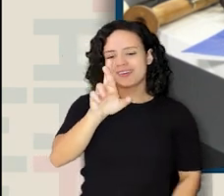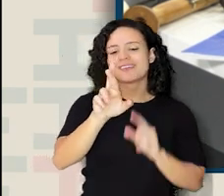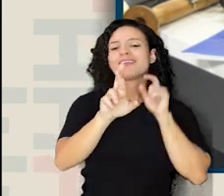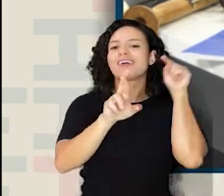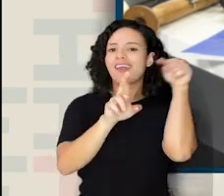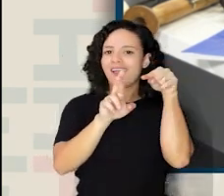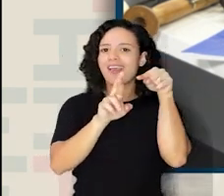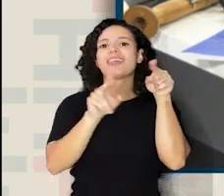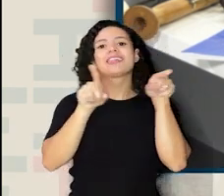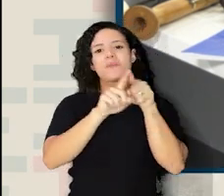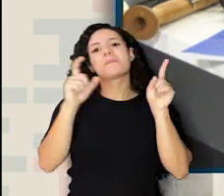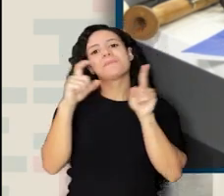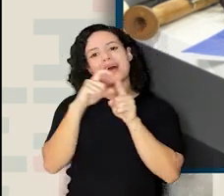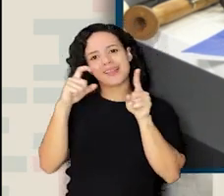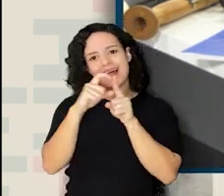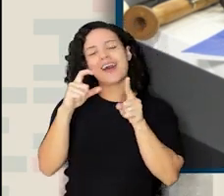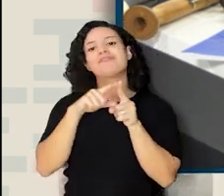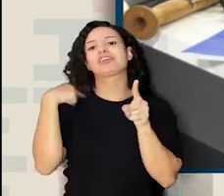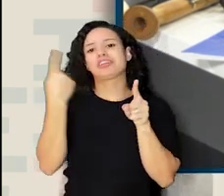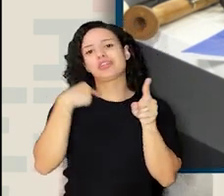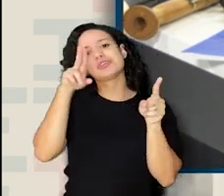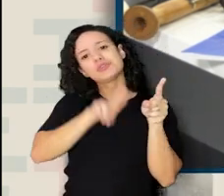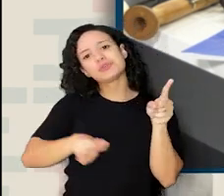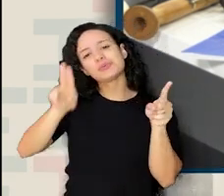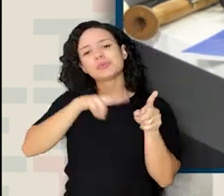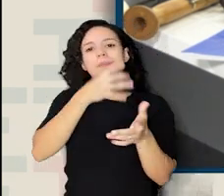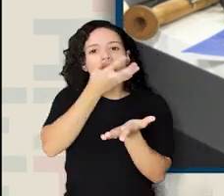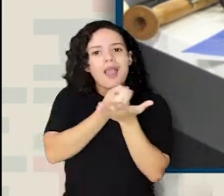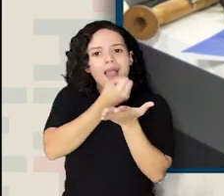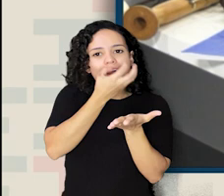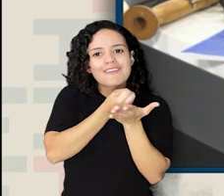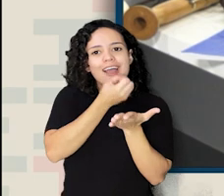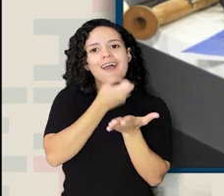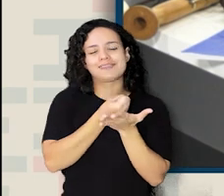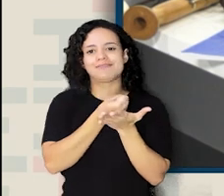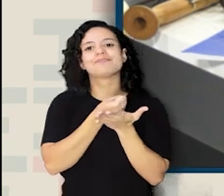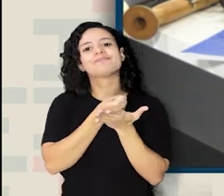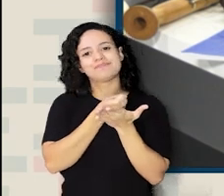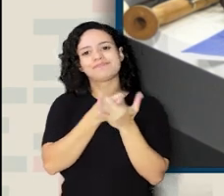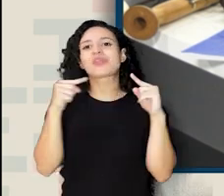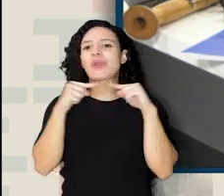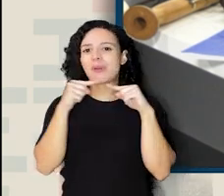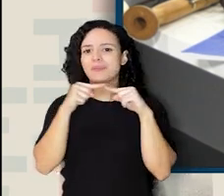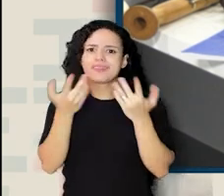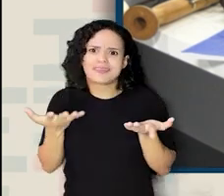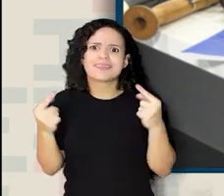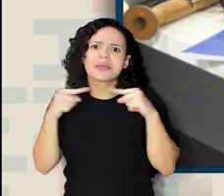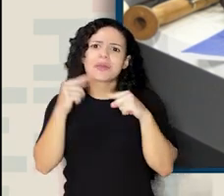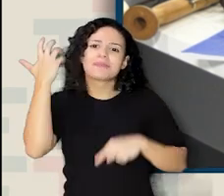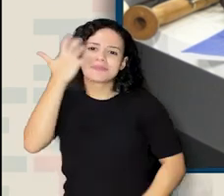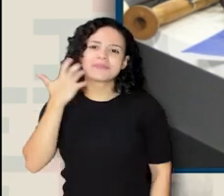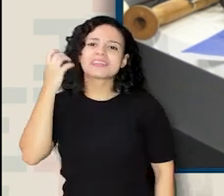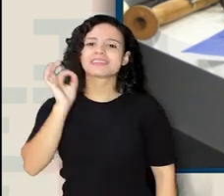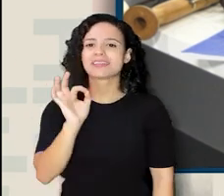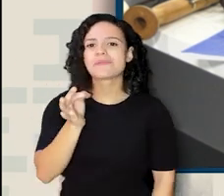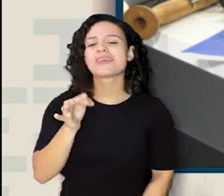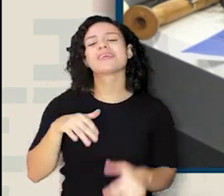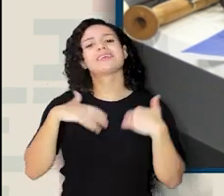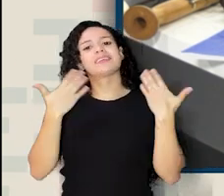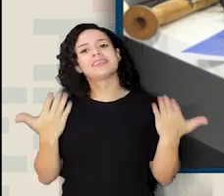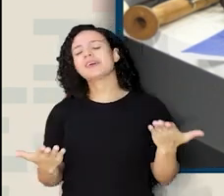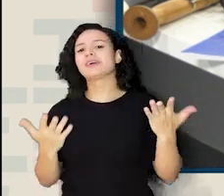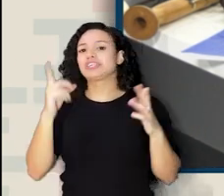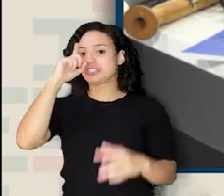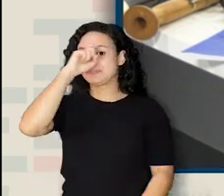recorder player, recorder também é a palavra que a gente usa para gravar, né? Gravação também tem a ver. E também tem a